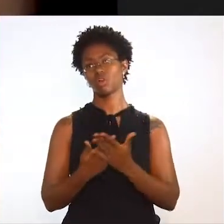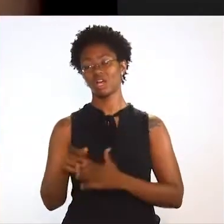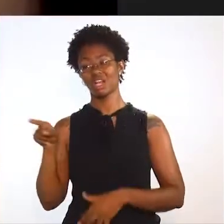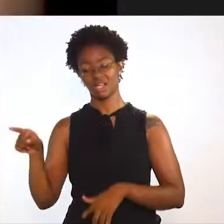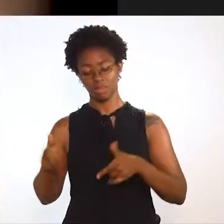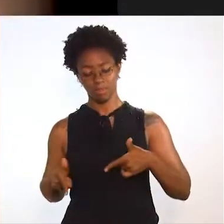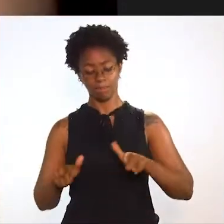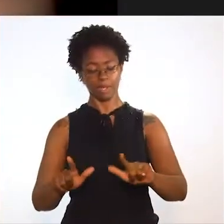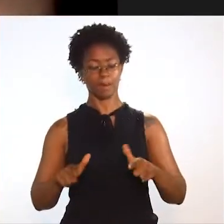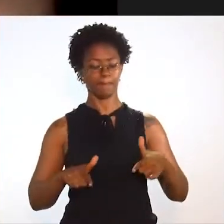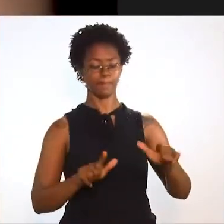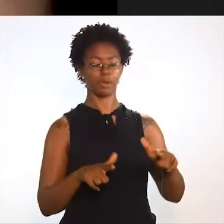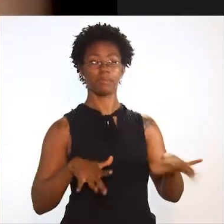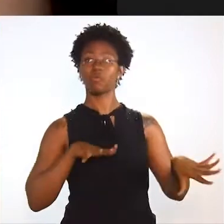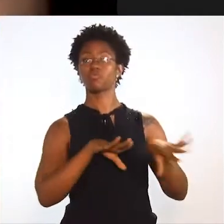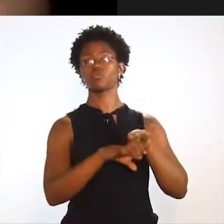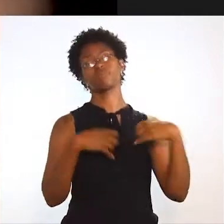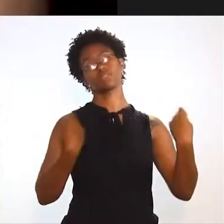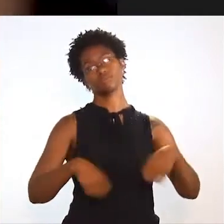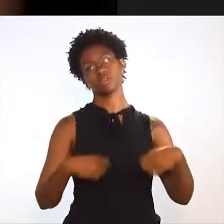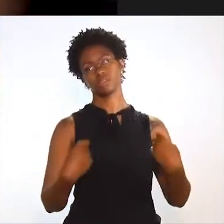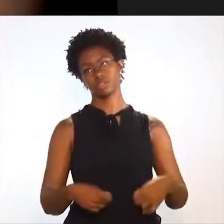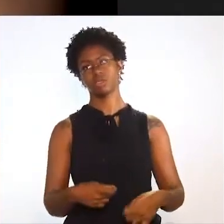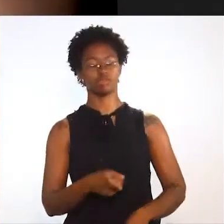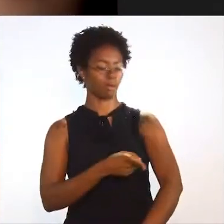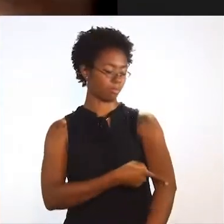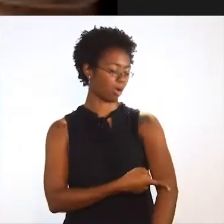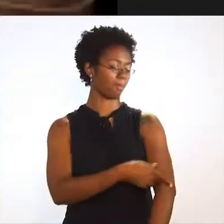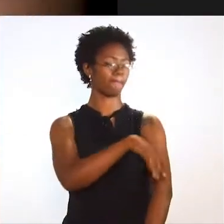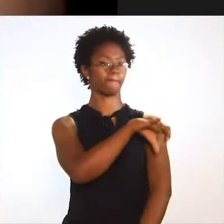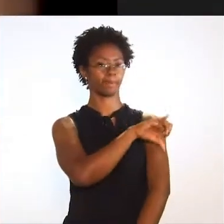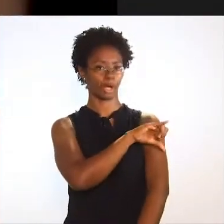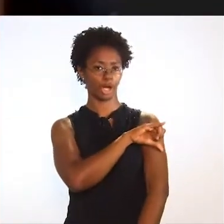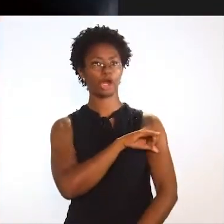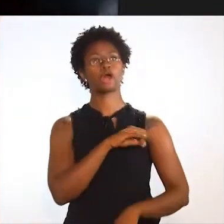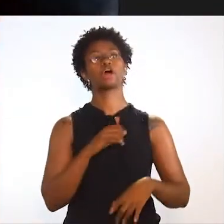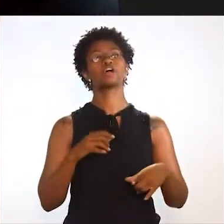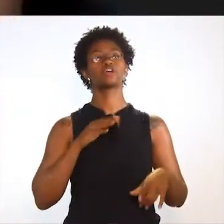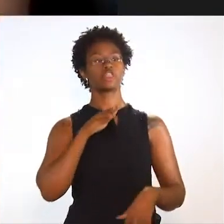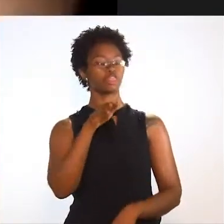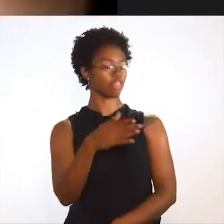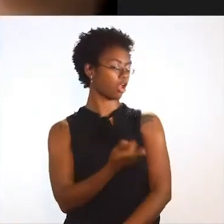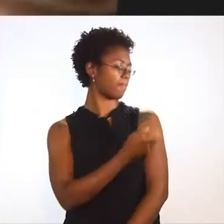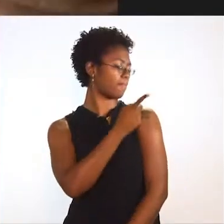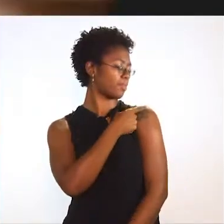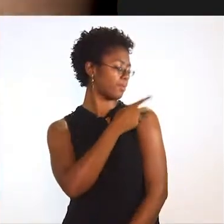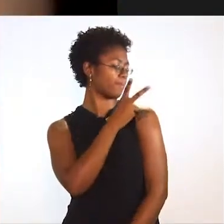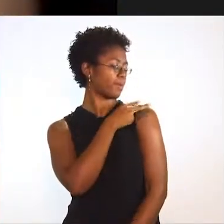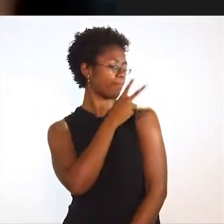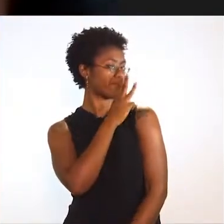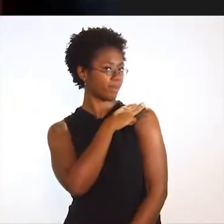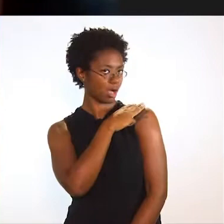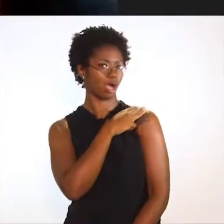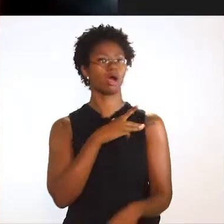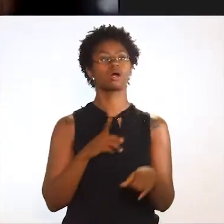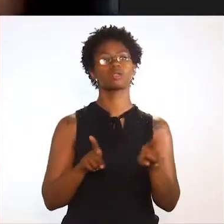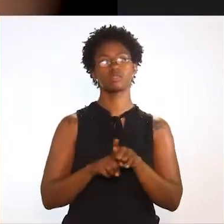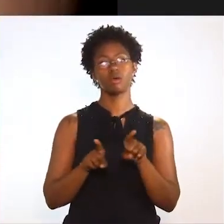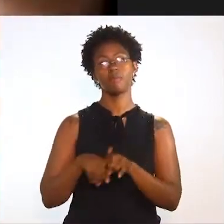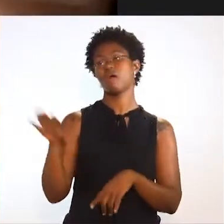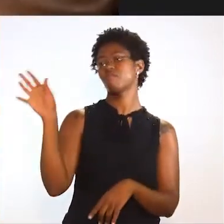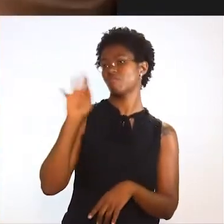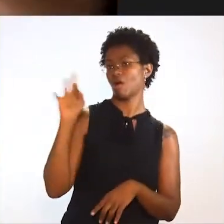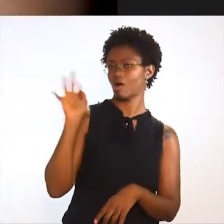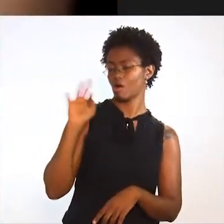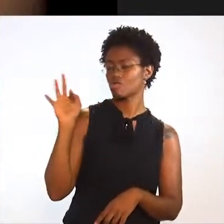as certificações necessárias, né? O ensino fundamental completo, acessar o ensino médio,